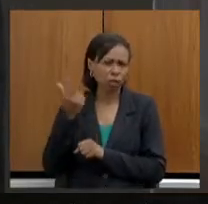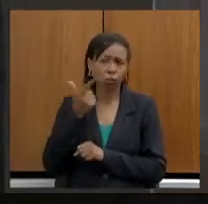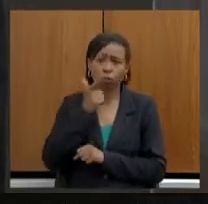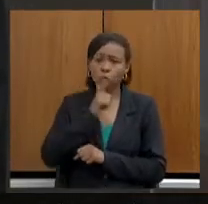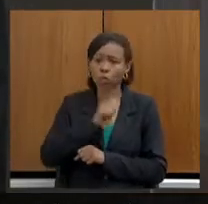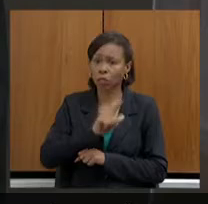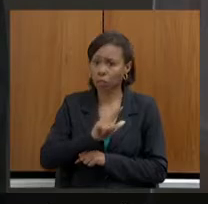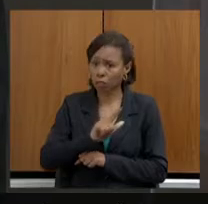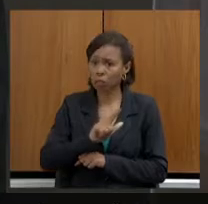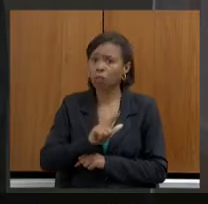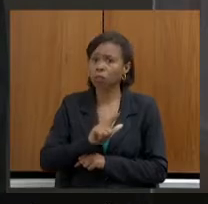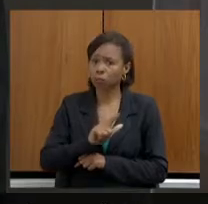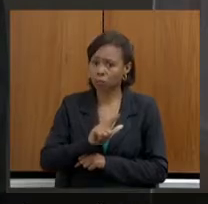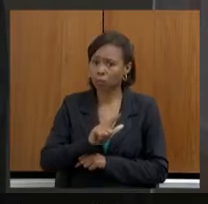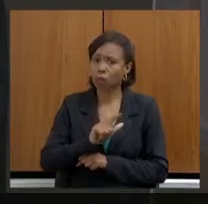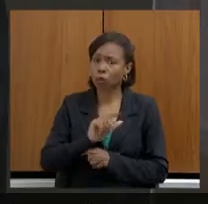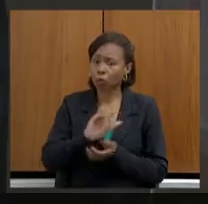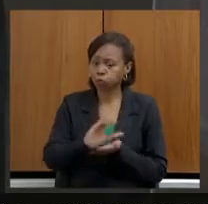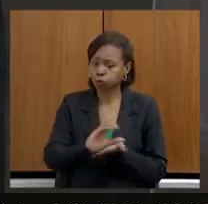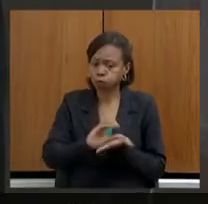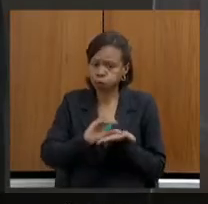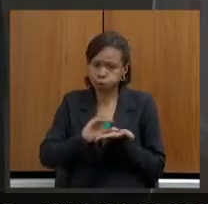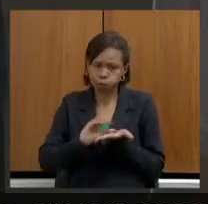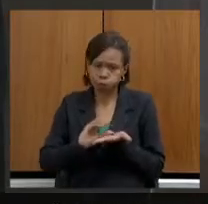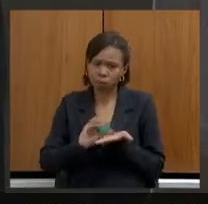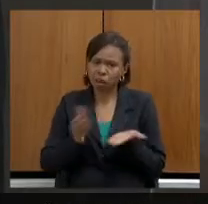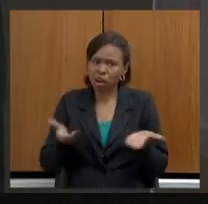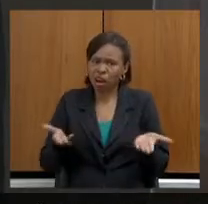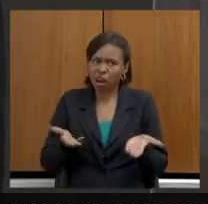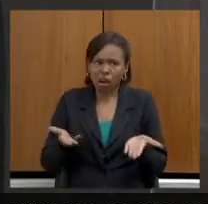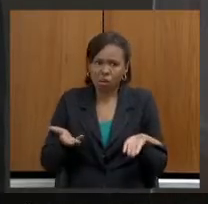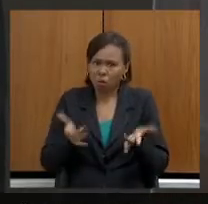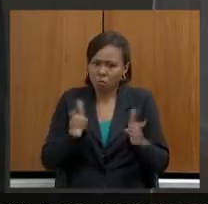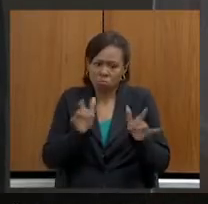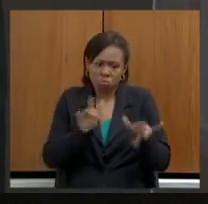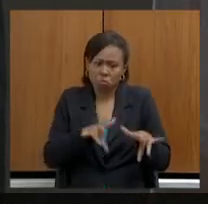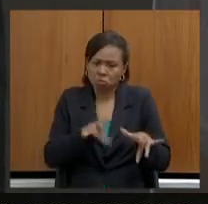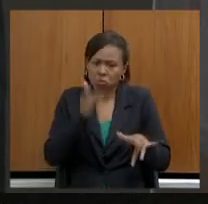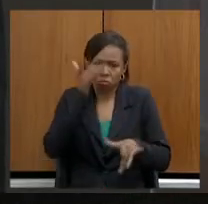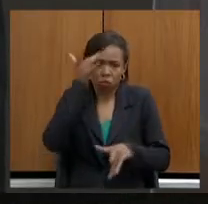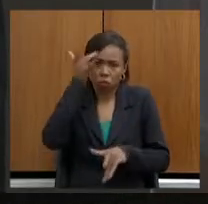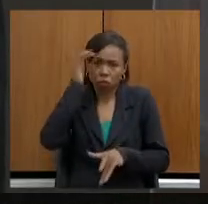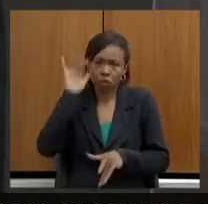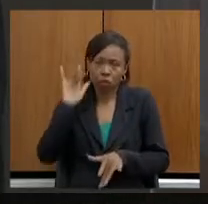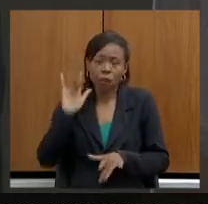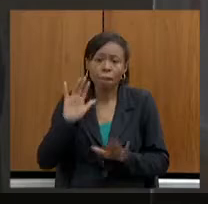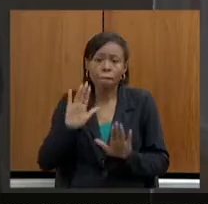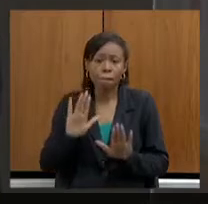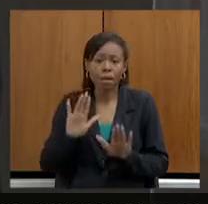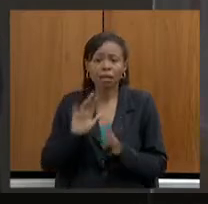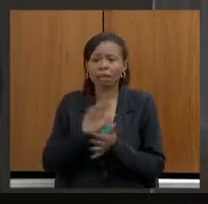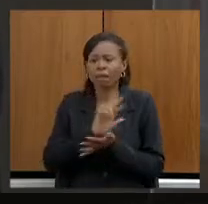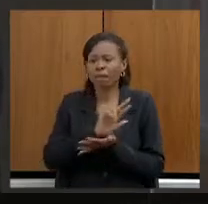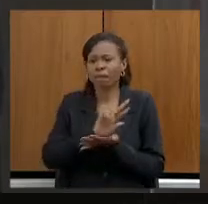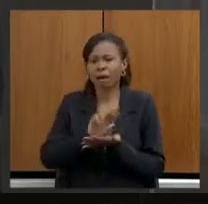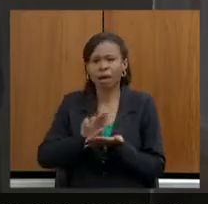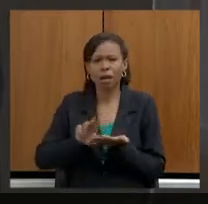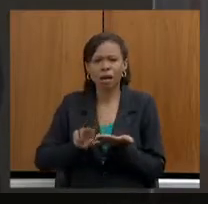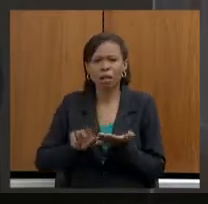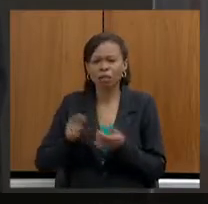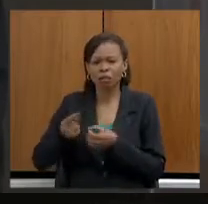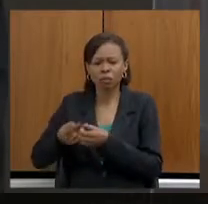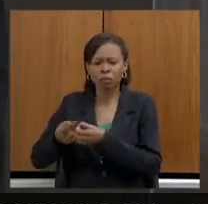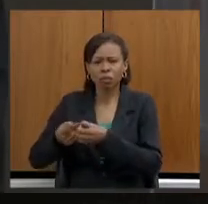colocar a mão nesse da parcela de dinheiro não sei como é que tá agora você tá sobrando mais mas são muito municípios que são interligados